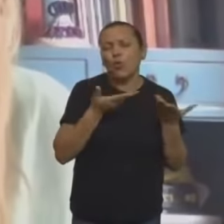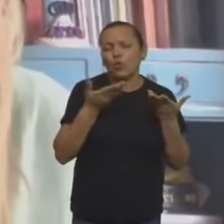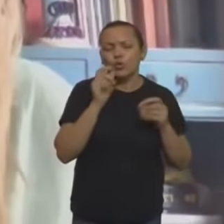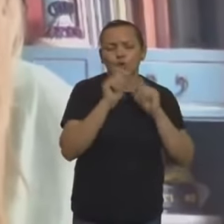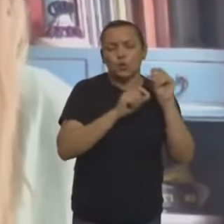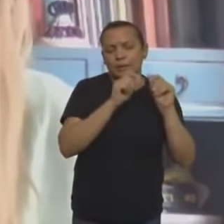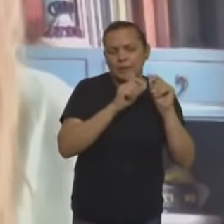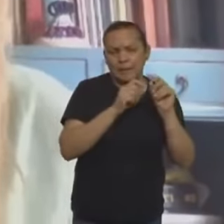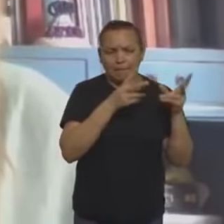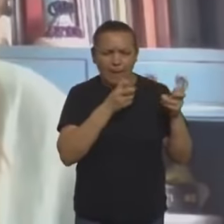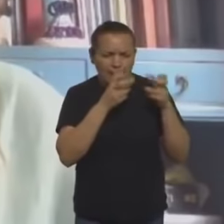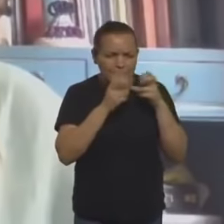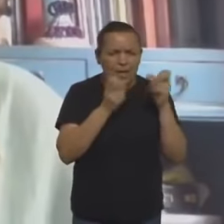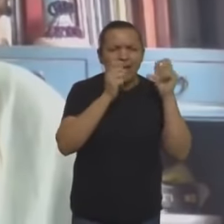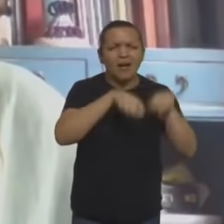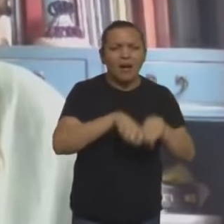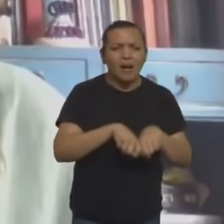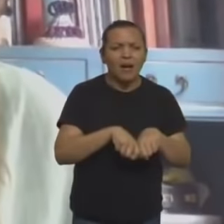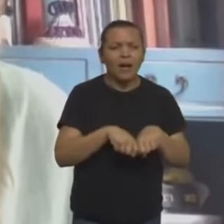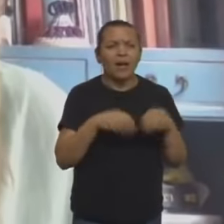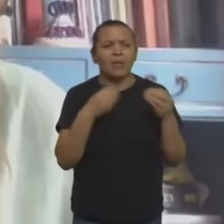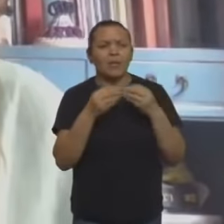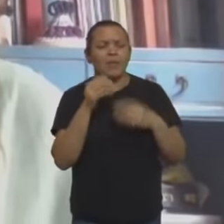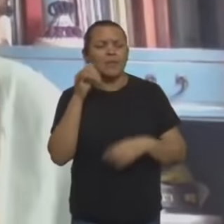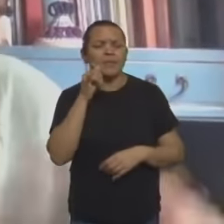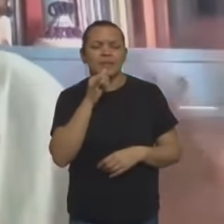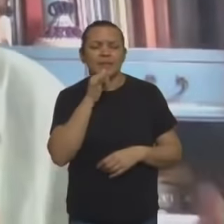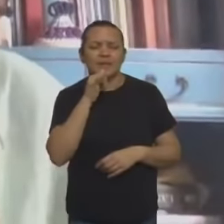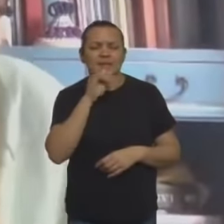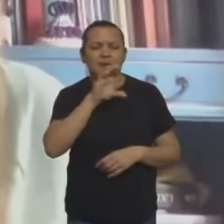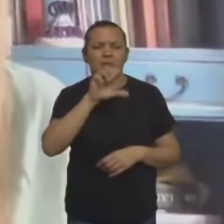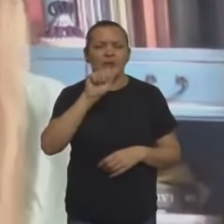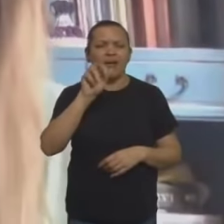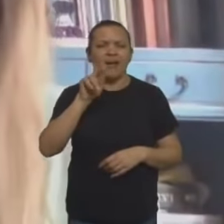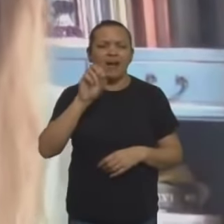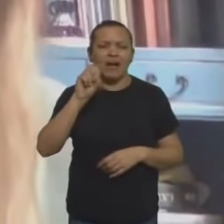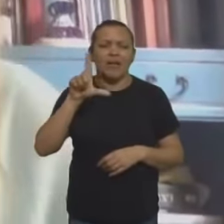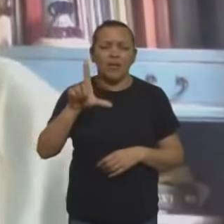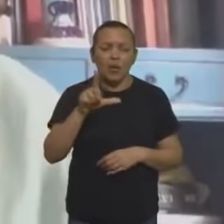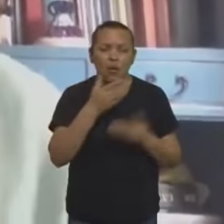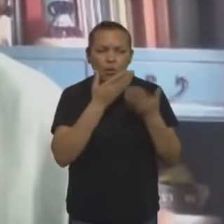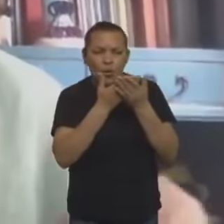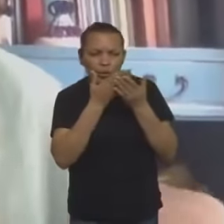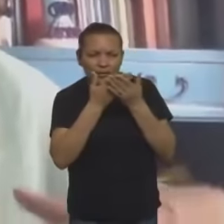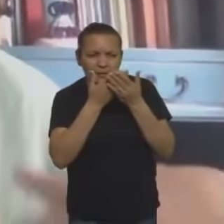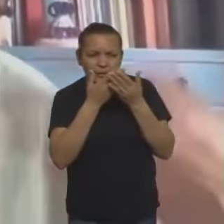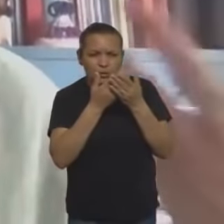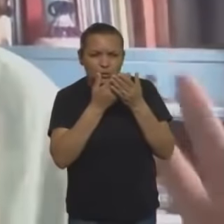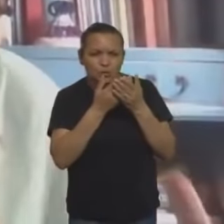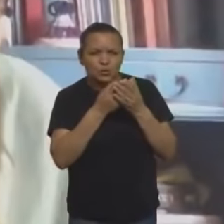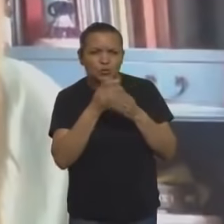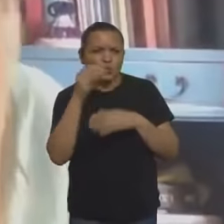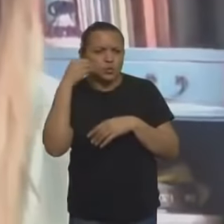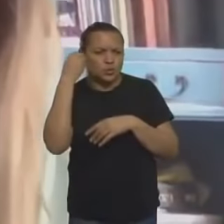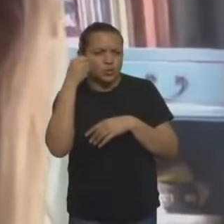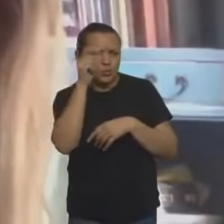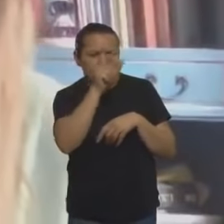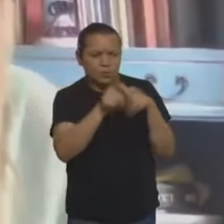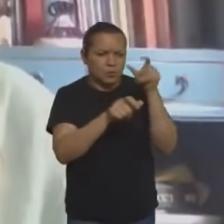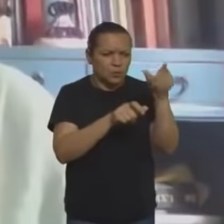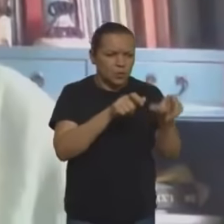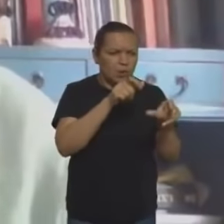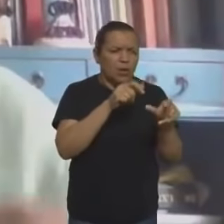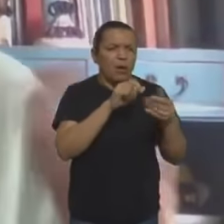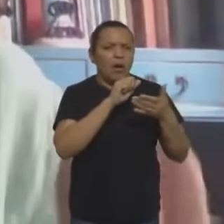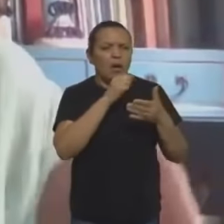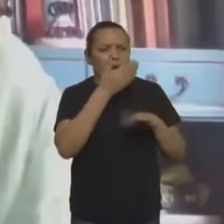como eu estava falando, através do exemplo da Carol, são trabalhadas através de estudos de casos, de atividades lúdicas para o